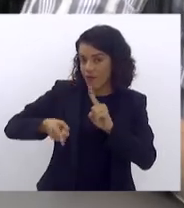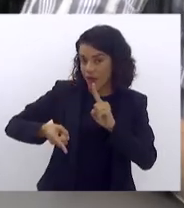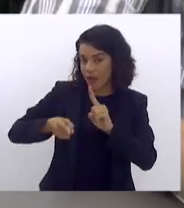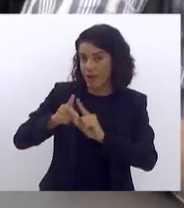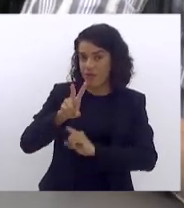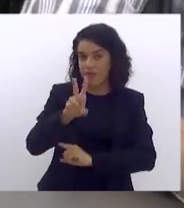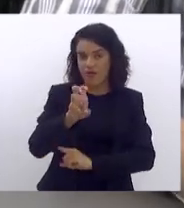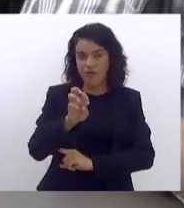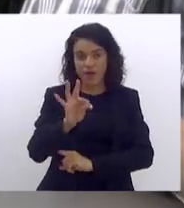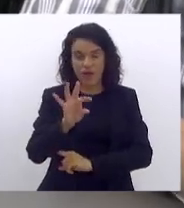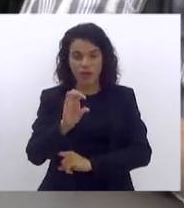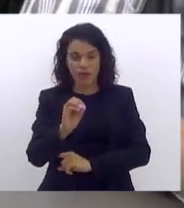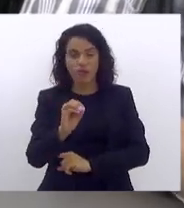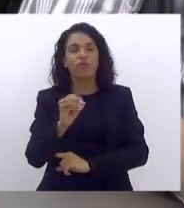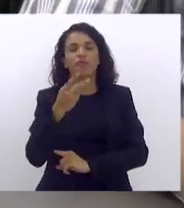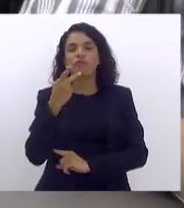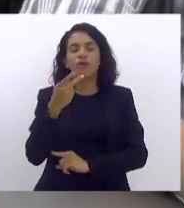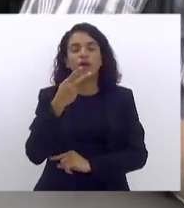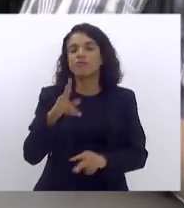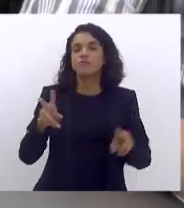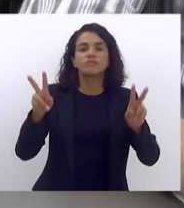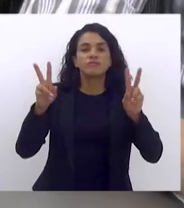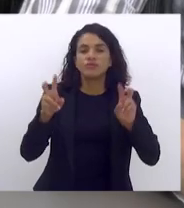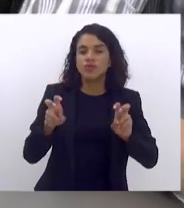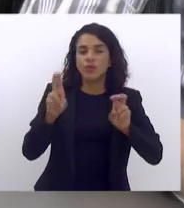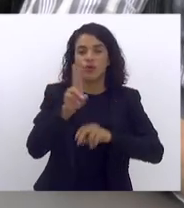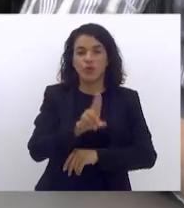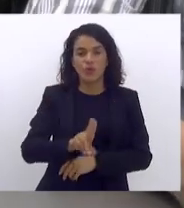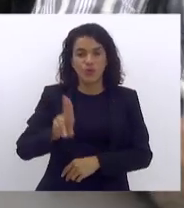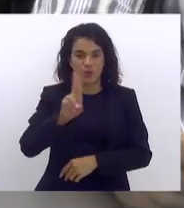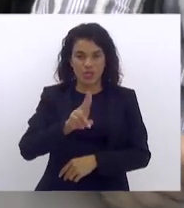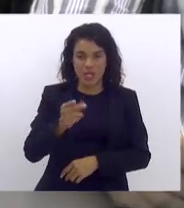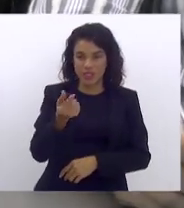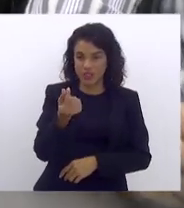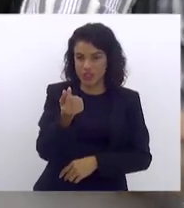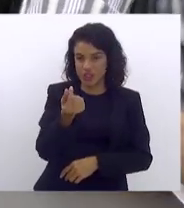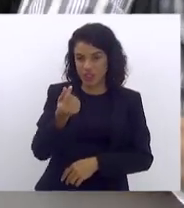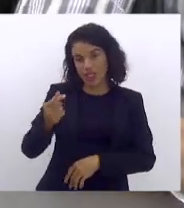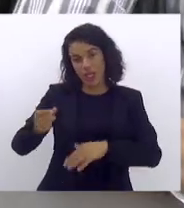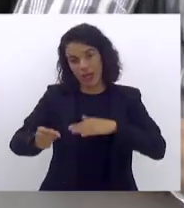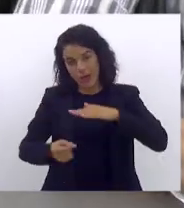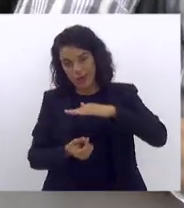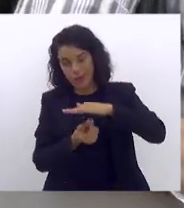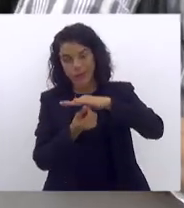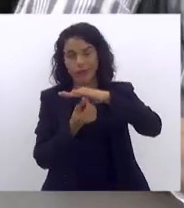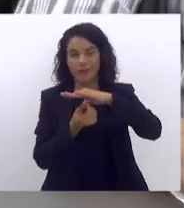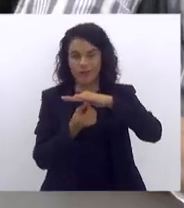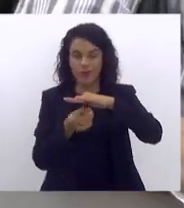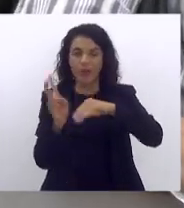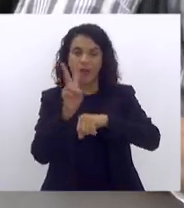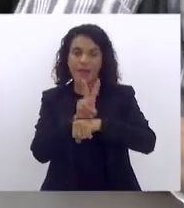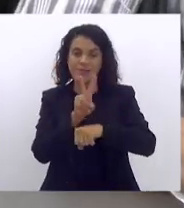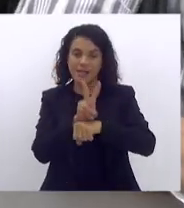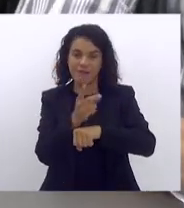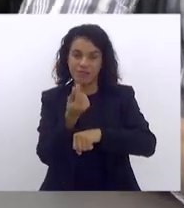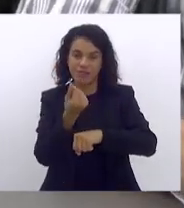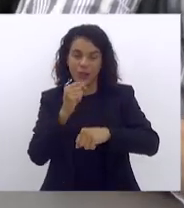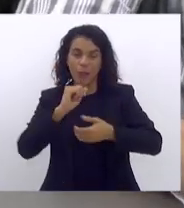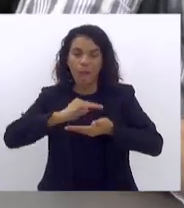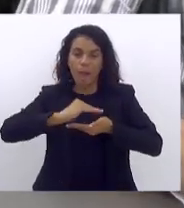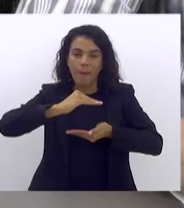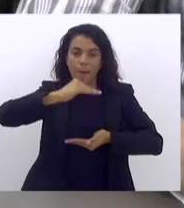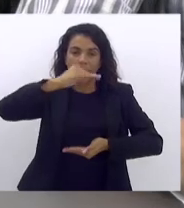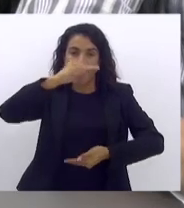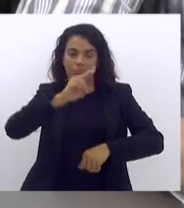veto dizia exatamente a respeito de usar recursos do fundo de combate à pobreza,